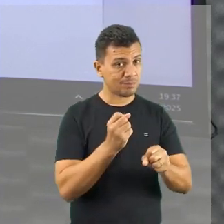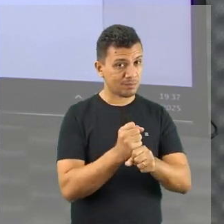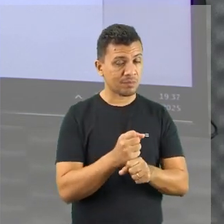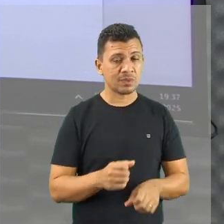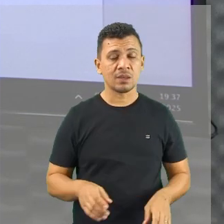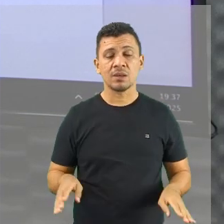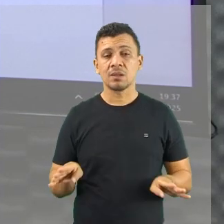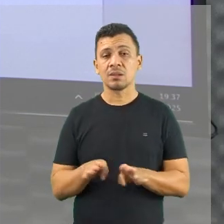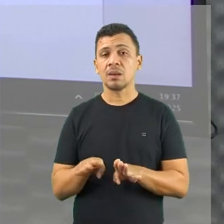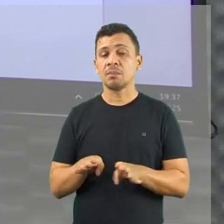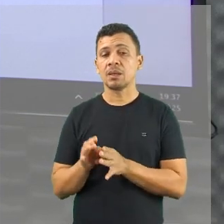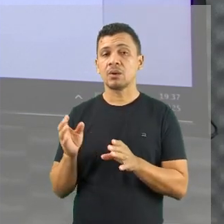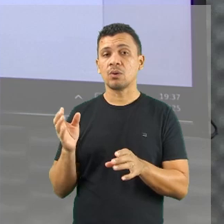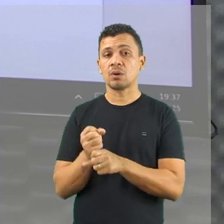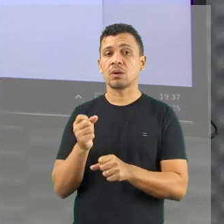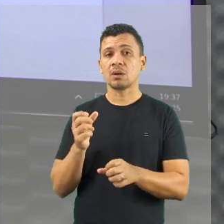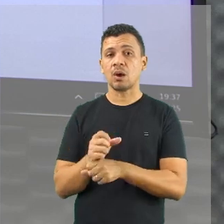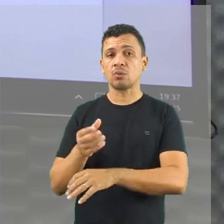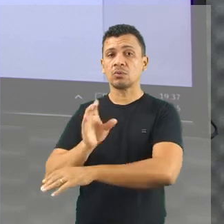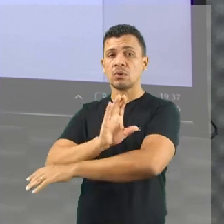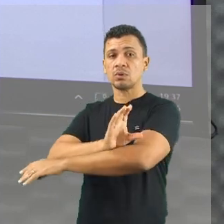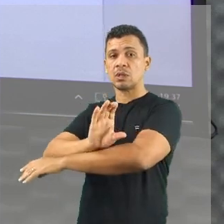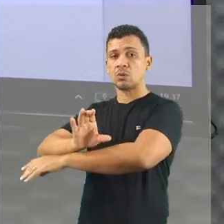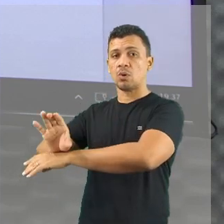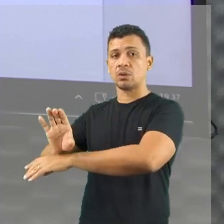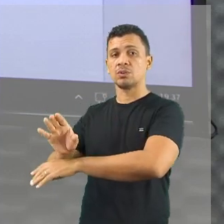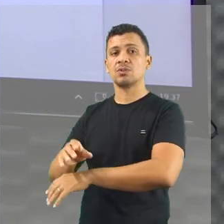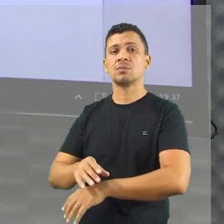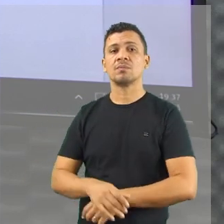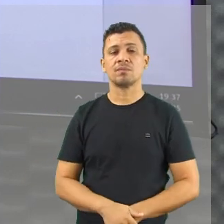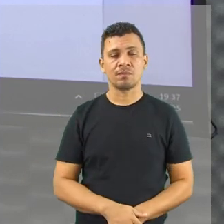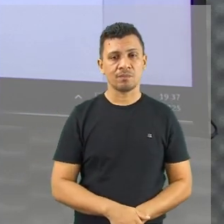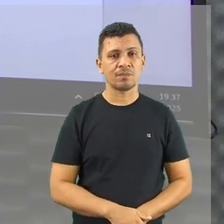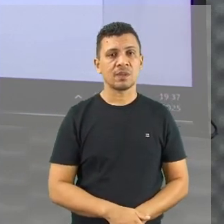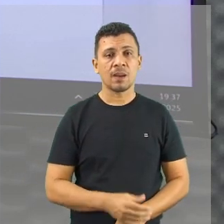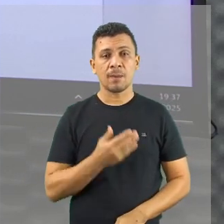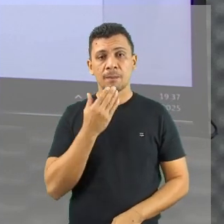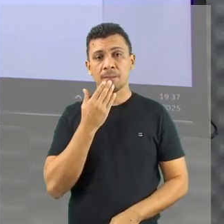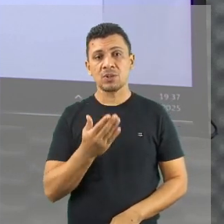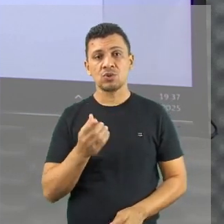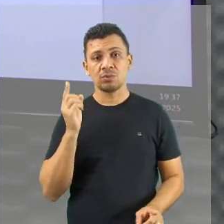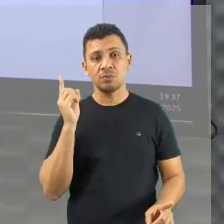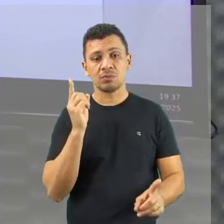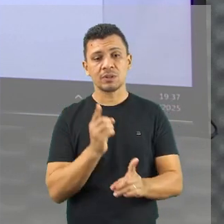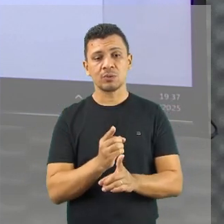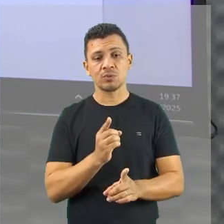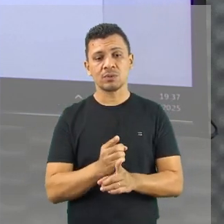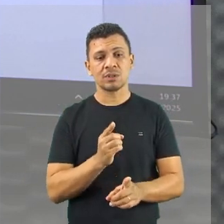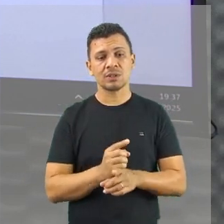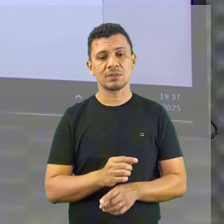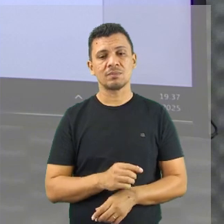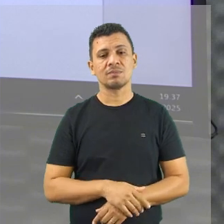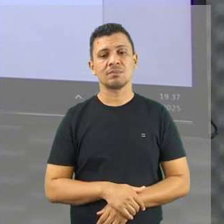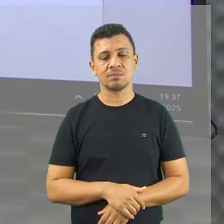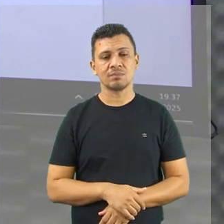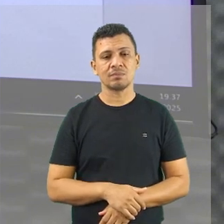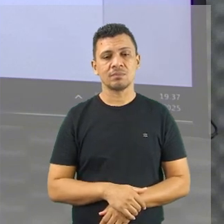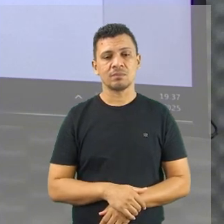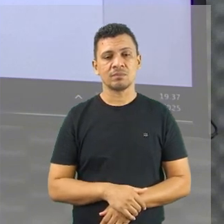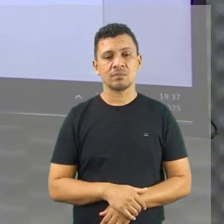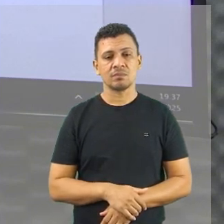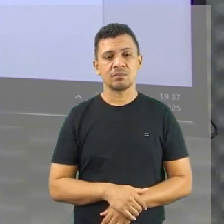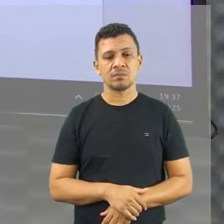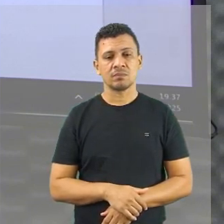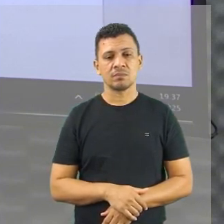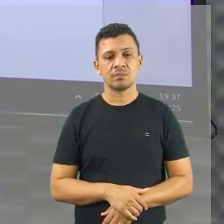justamente o cálculo da corrente elétrica, tá? Então ele pediu aí que a gente determinasse, tá? Podemos afirmar que